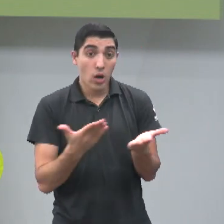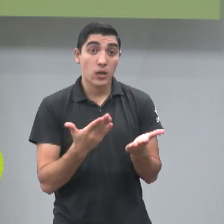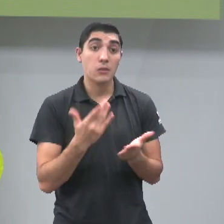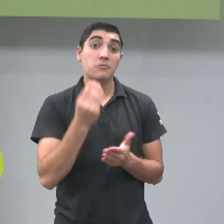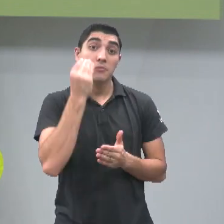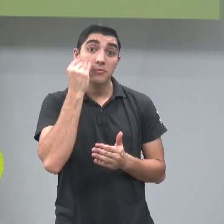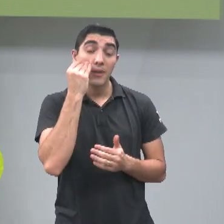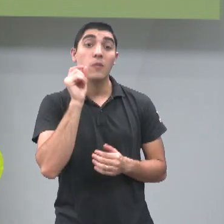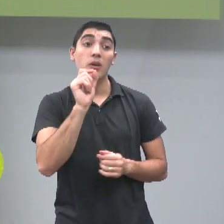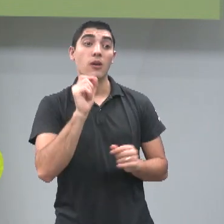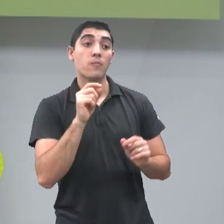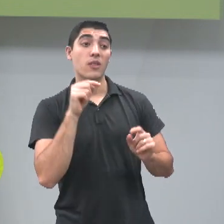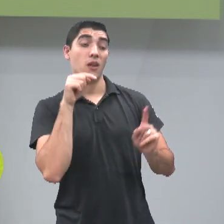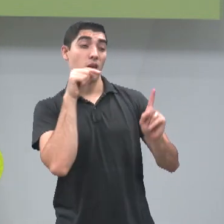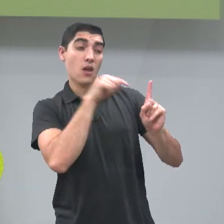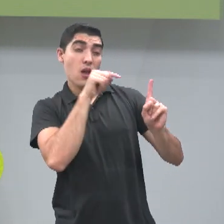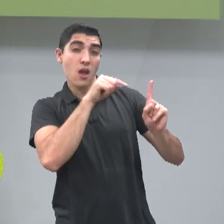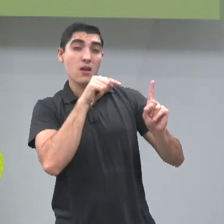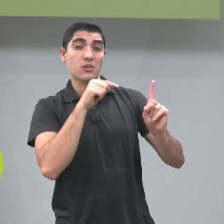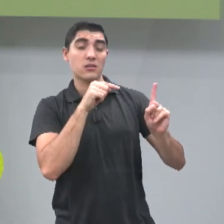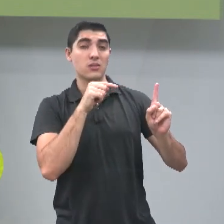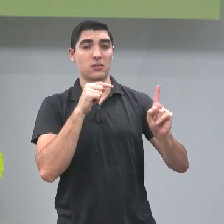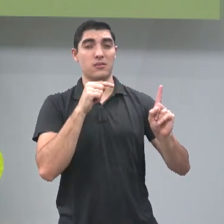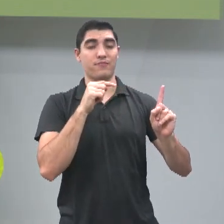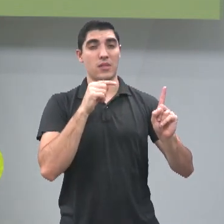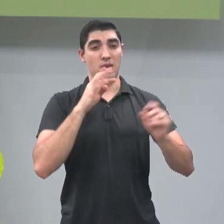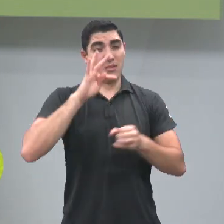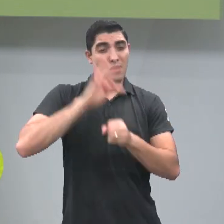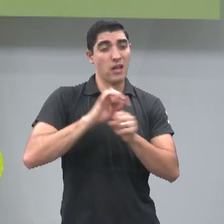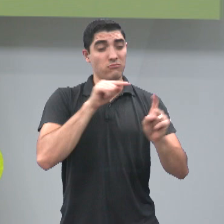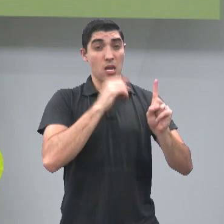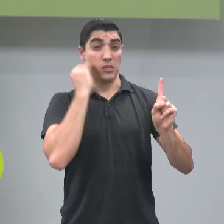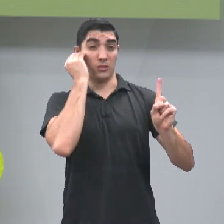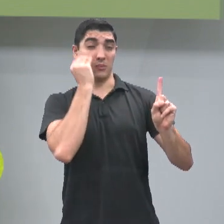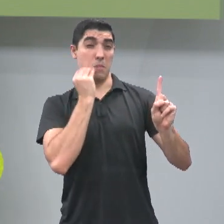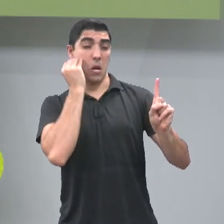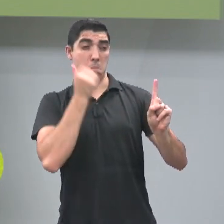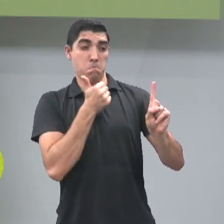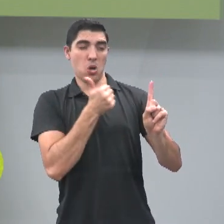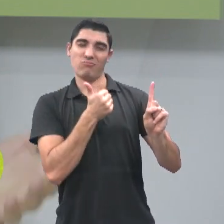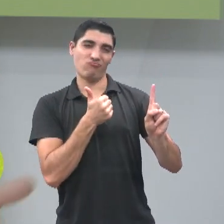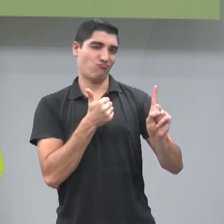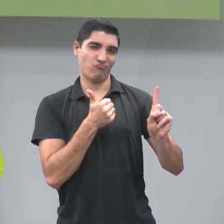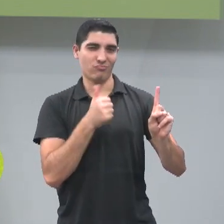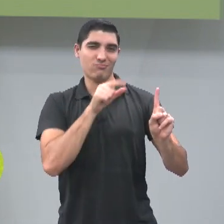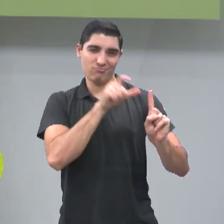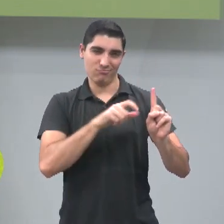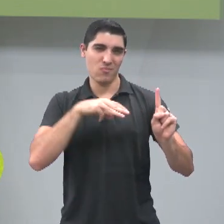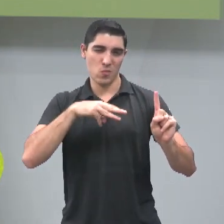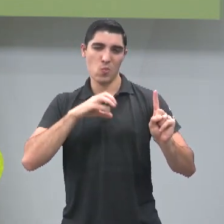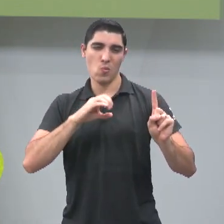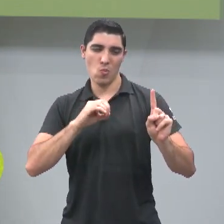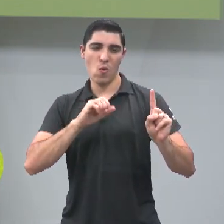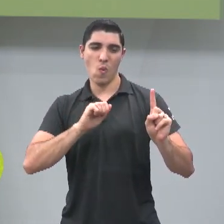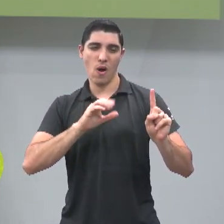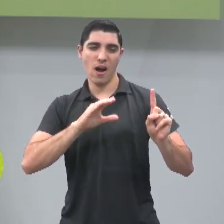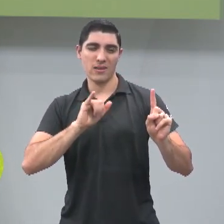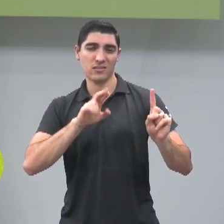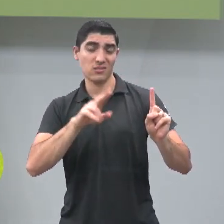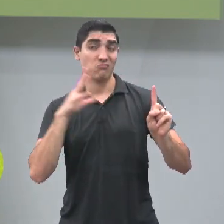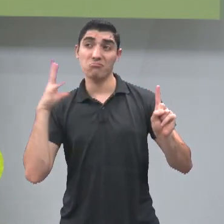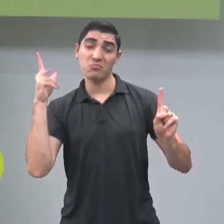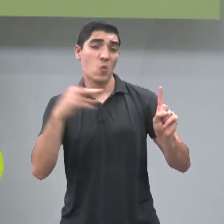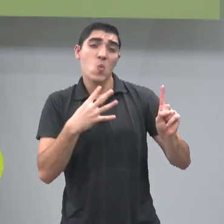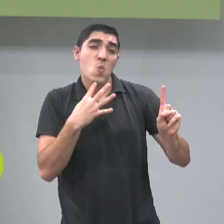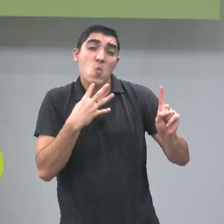não tinha um currículo tão bom assim, né? E, enfim, acabou dando no que deu. A gente falava aqui, né, que o Moacir era desconhecido até